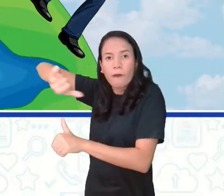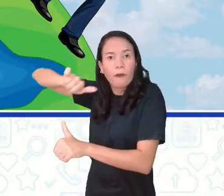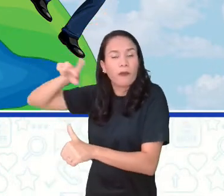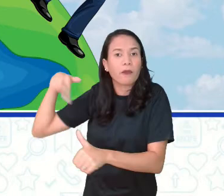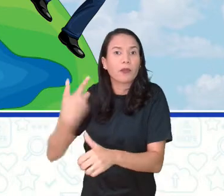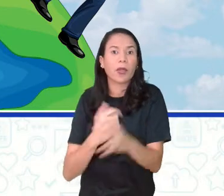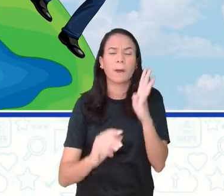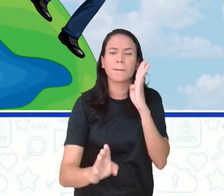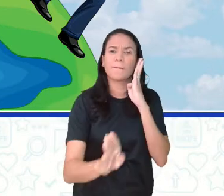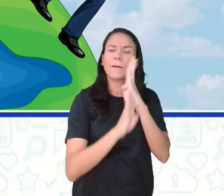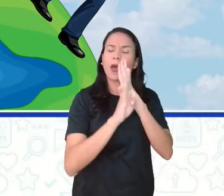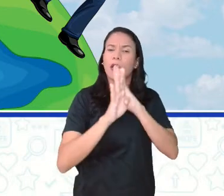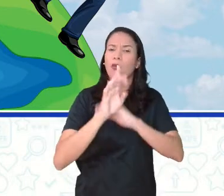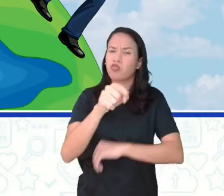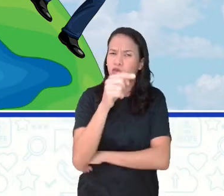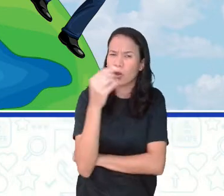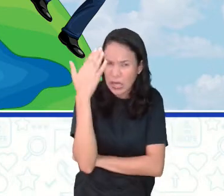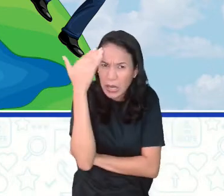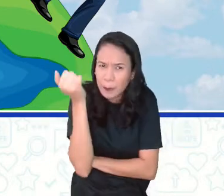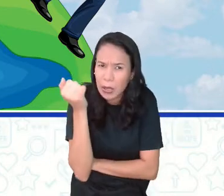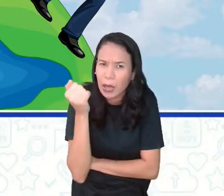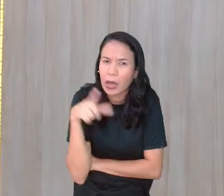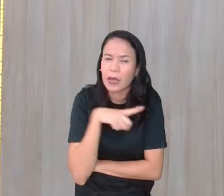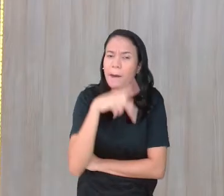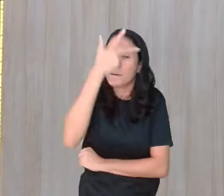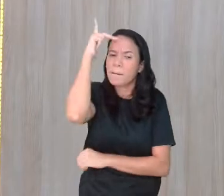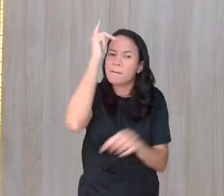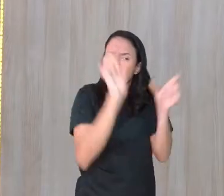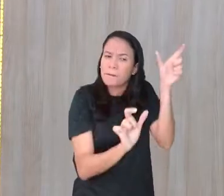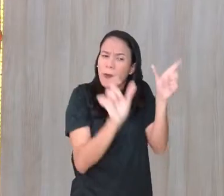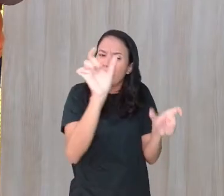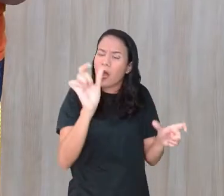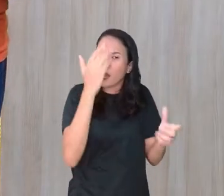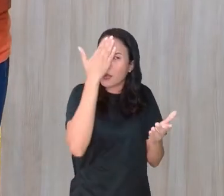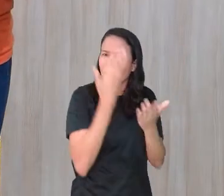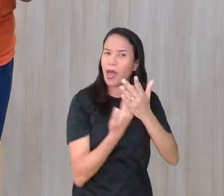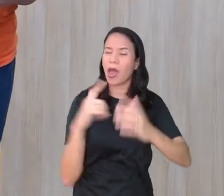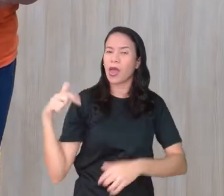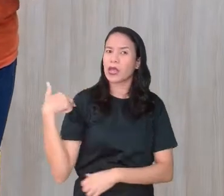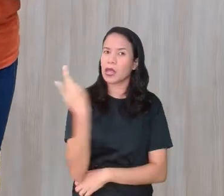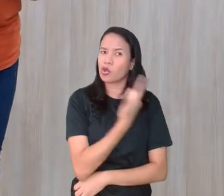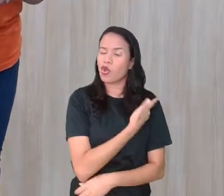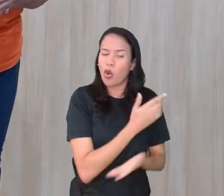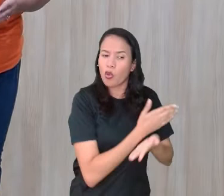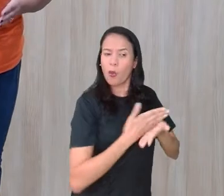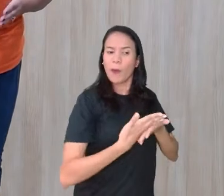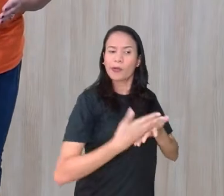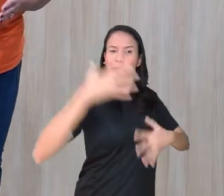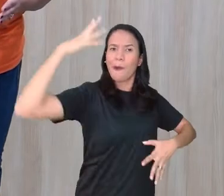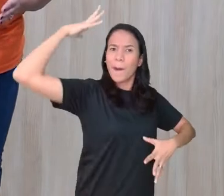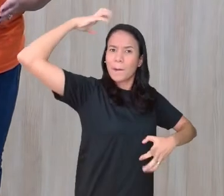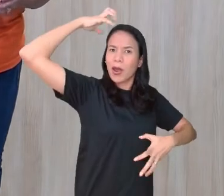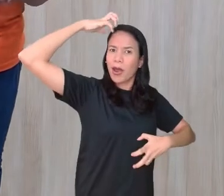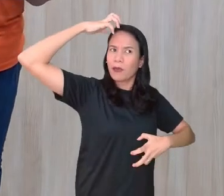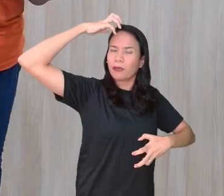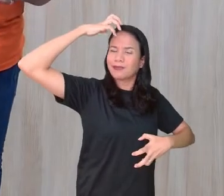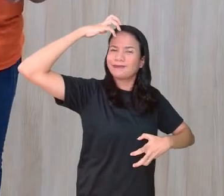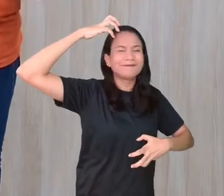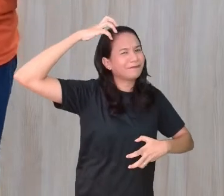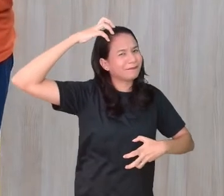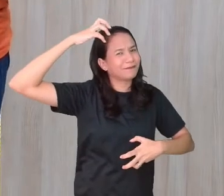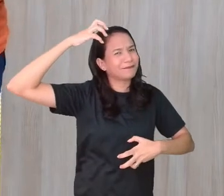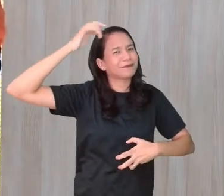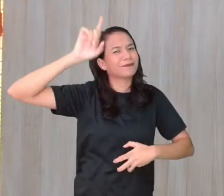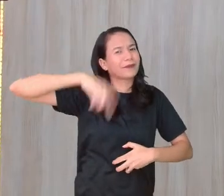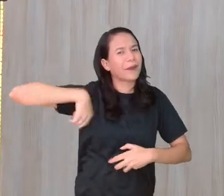mistério. Sabiam que algumas pessoas acham que nós descendemos do macaco? Gente,